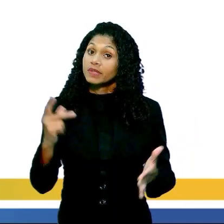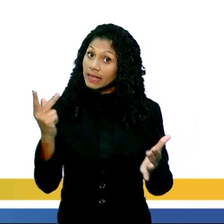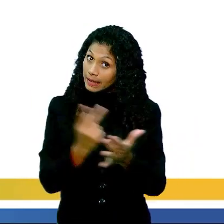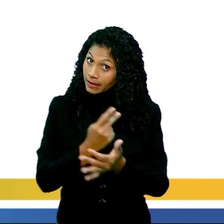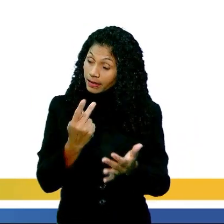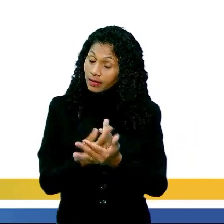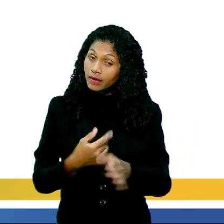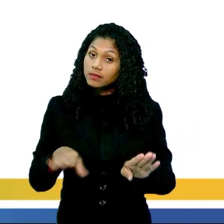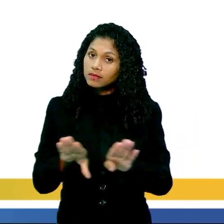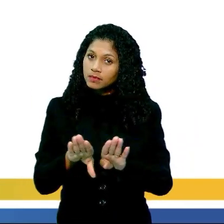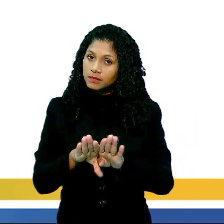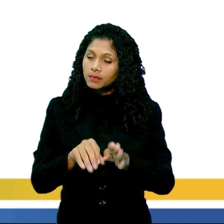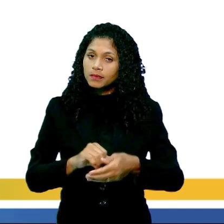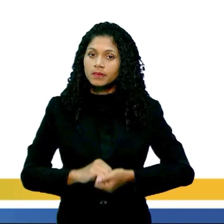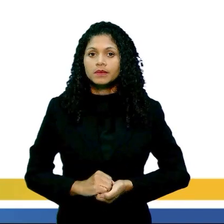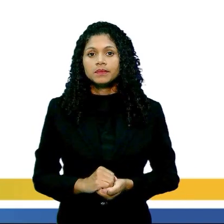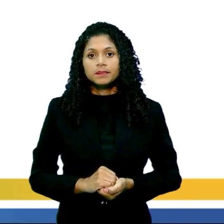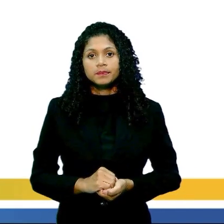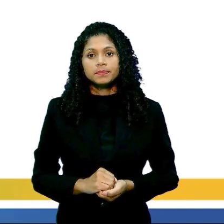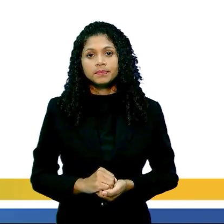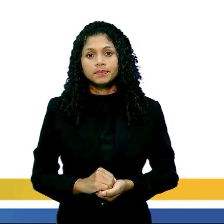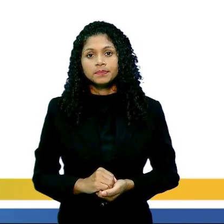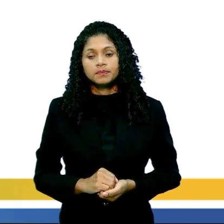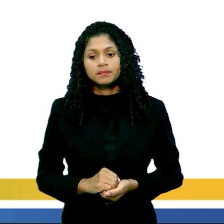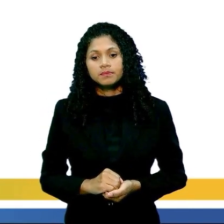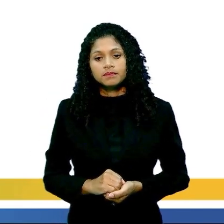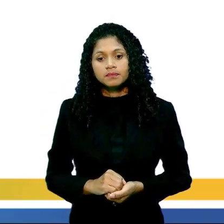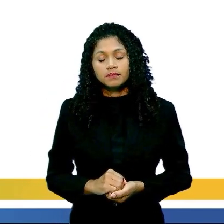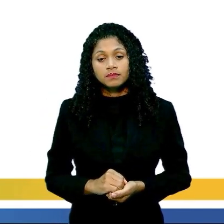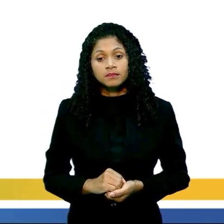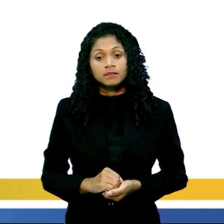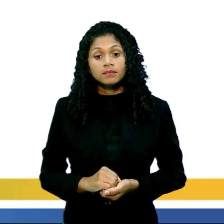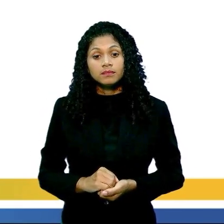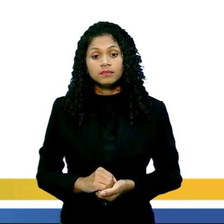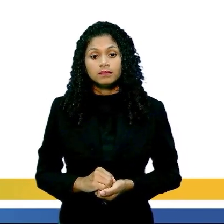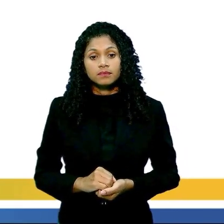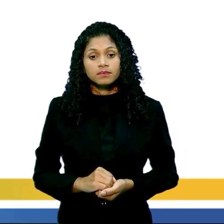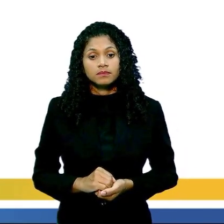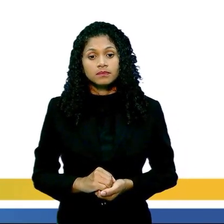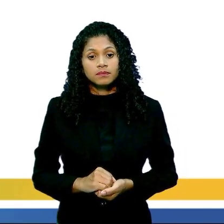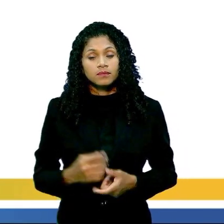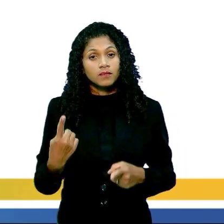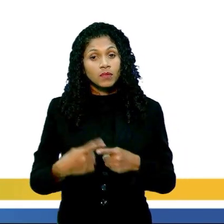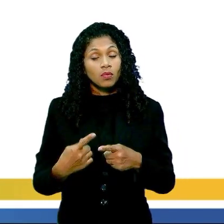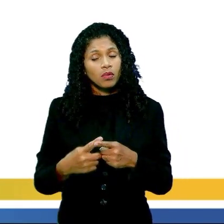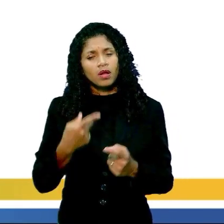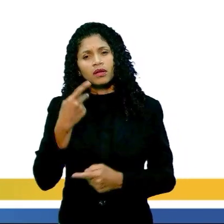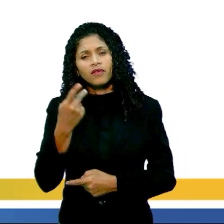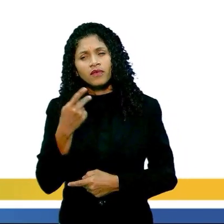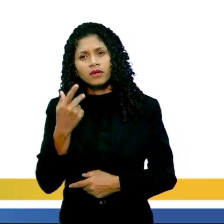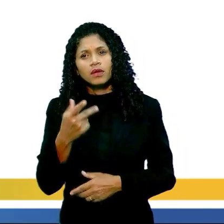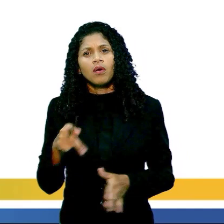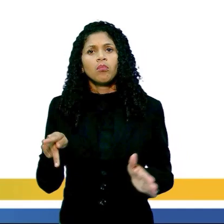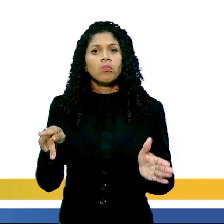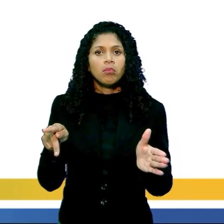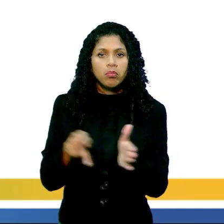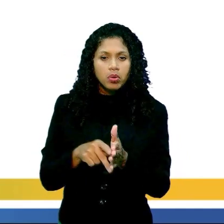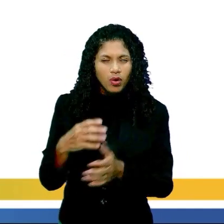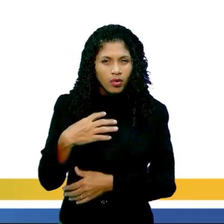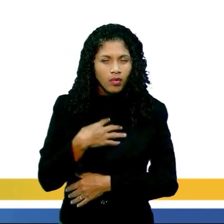Também não seria essa a nossa alternativa, porque ela está falando de algo próprio, algo